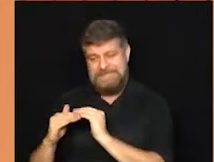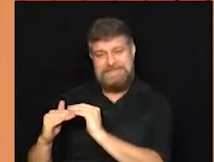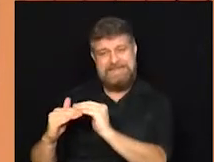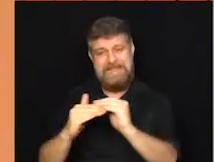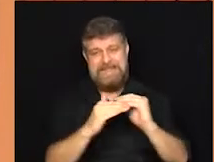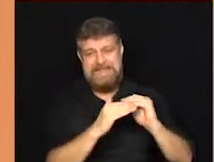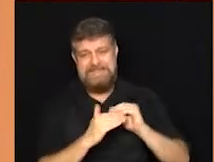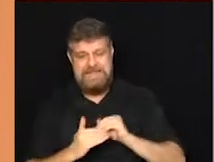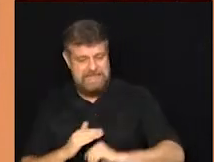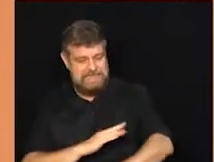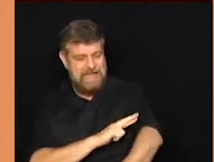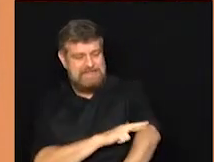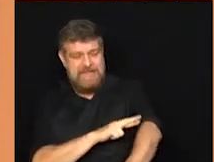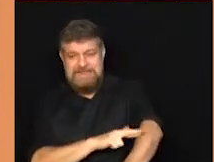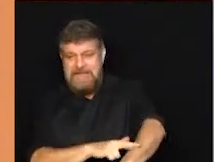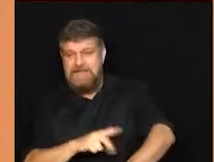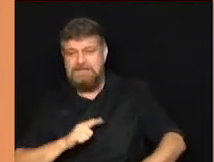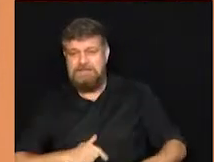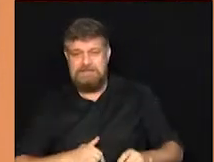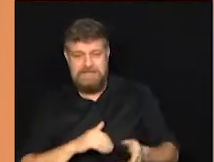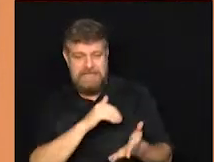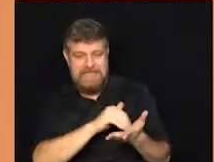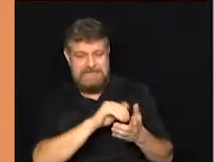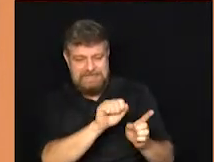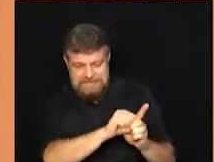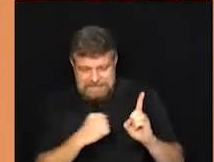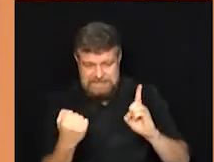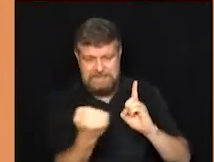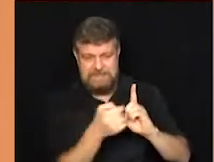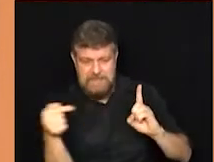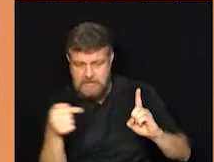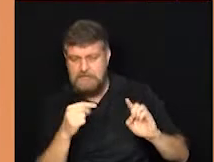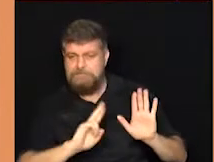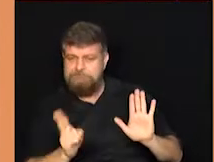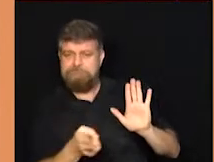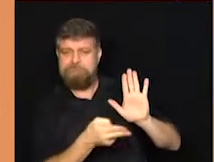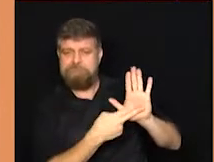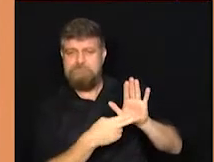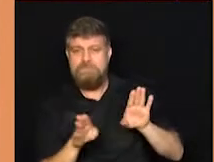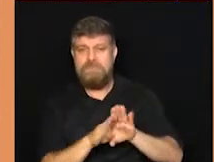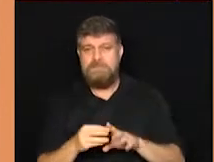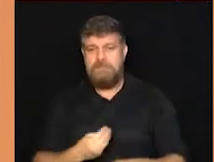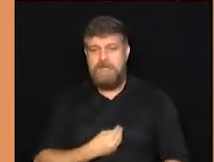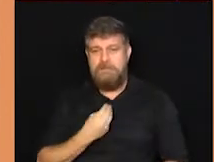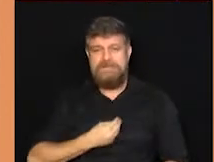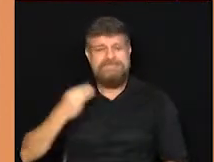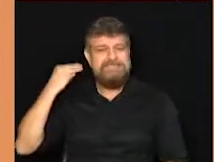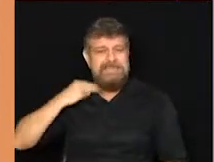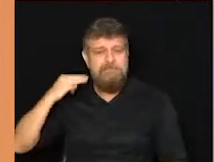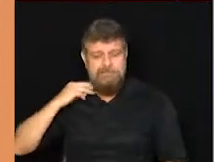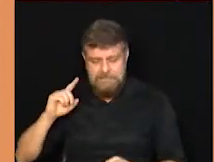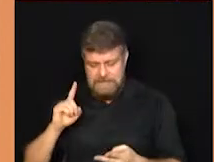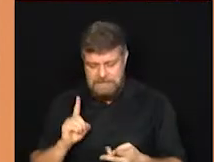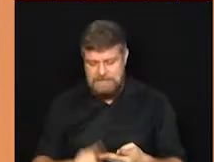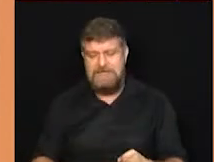Campinas. A gente tem a nossa secretária aqui muito comprometida, a vereadora Mariana Conte, vereadora Guida Calisto, o vereador Rodrigo